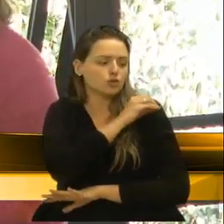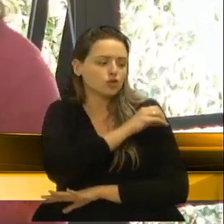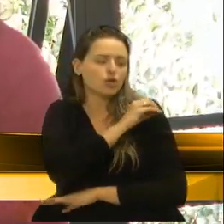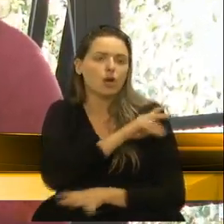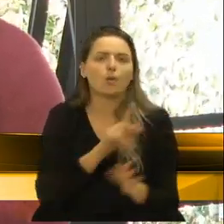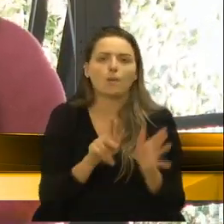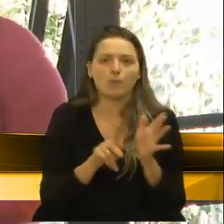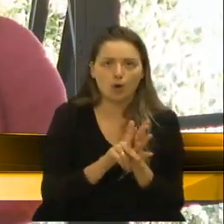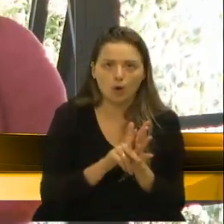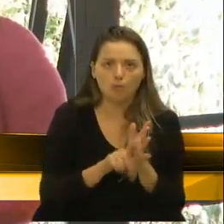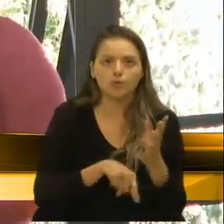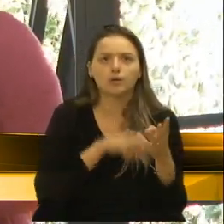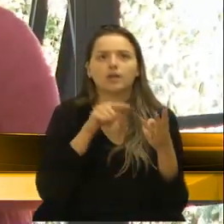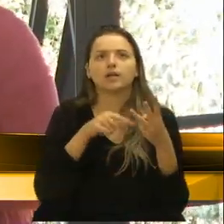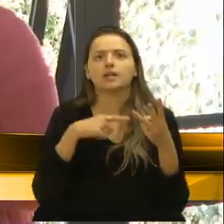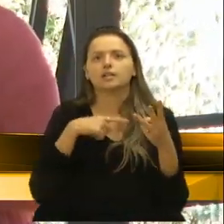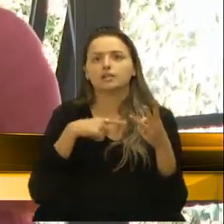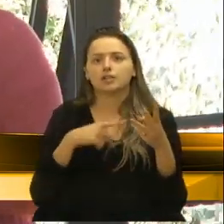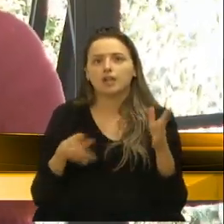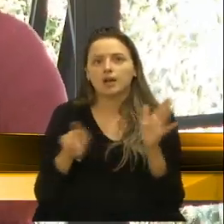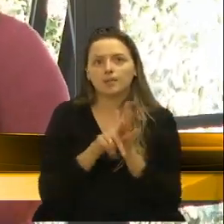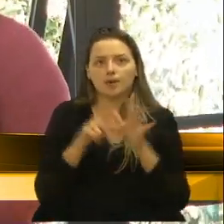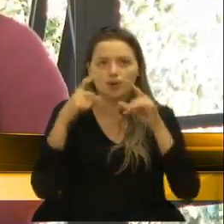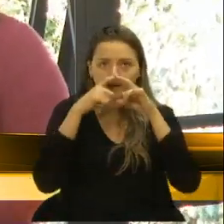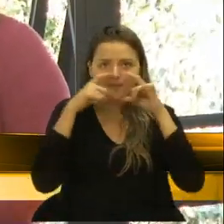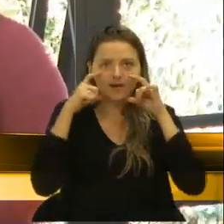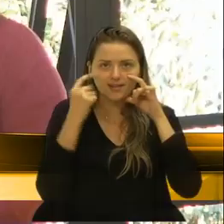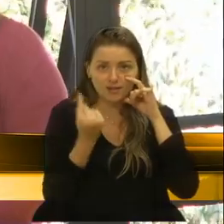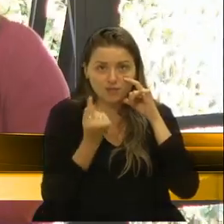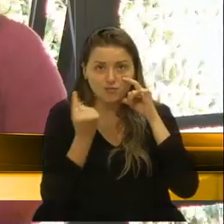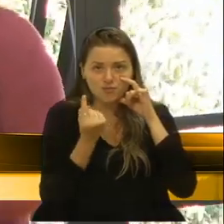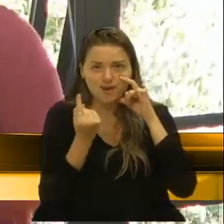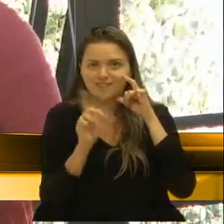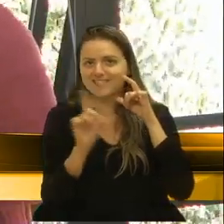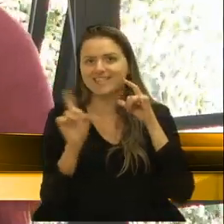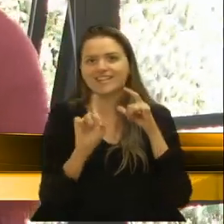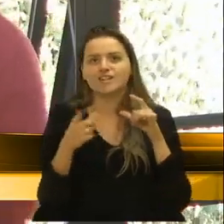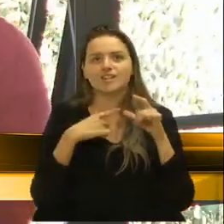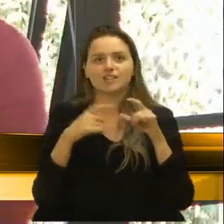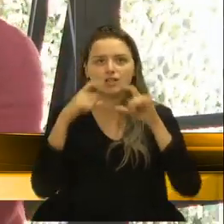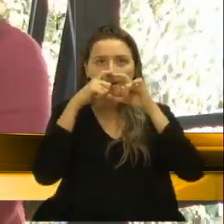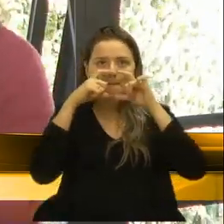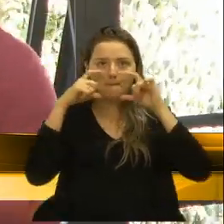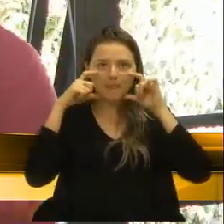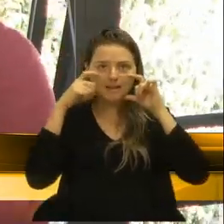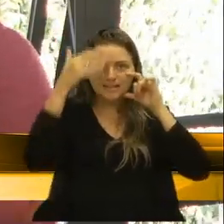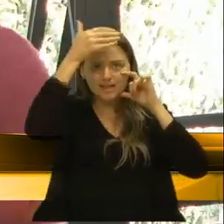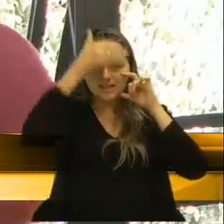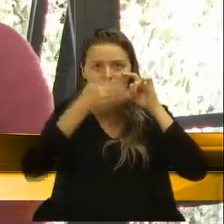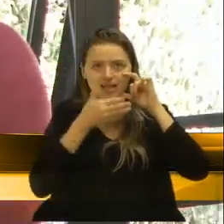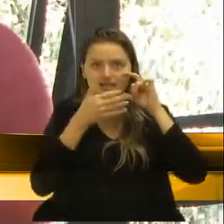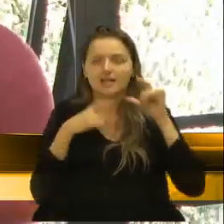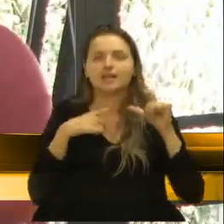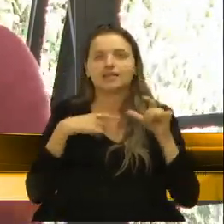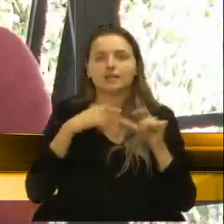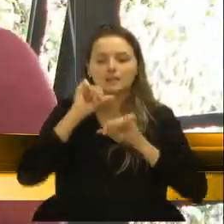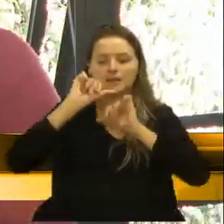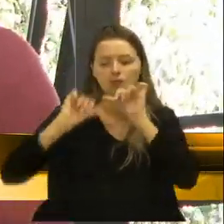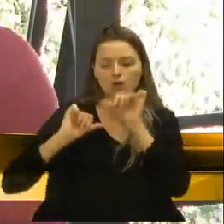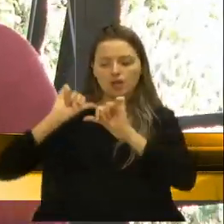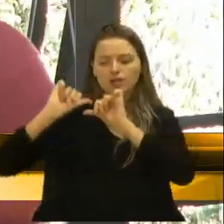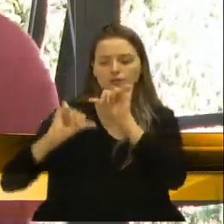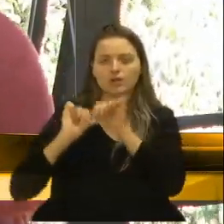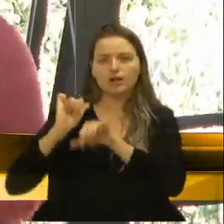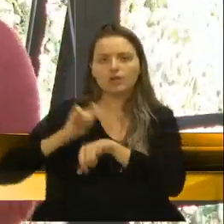cada um tinha não só uma máscara, tinha que ter várias máscaras para trocar durante a tarde, né, durante o turno